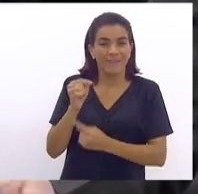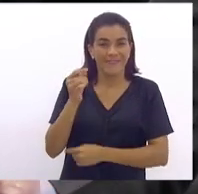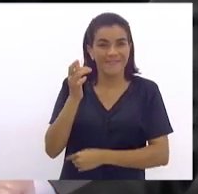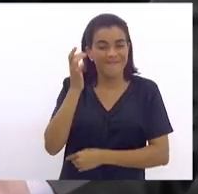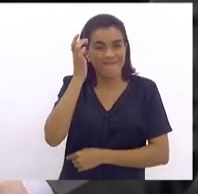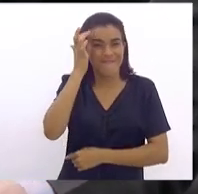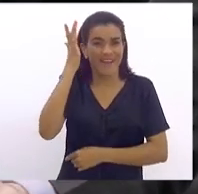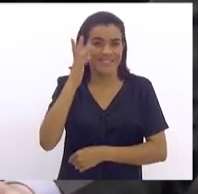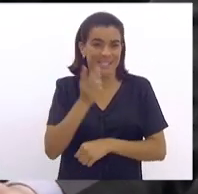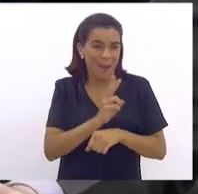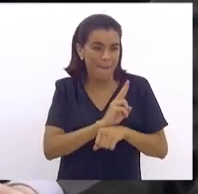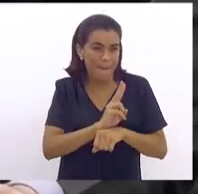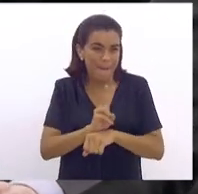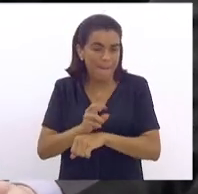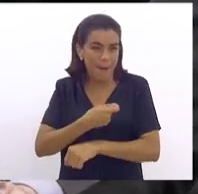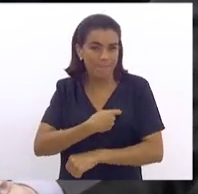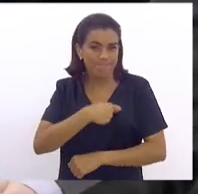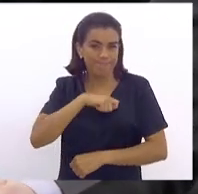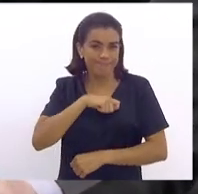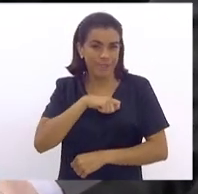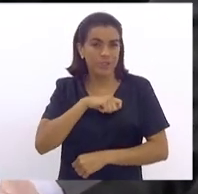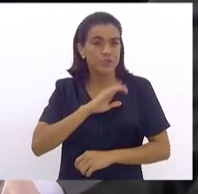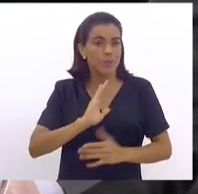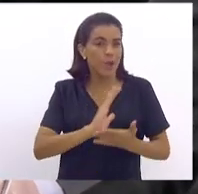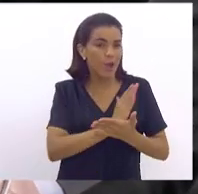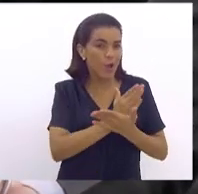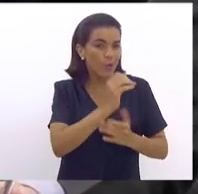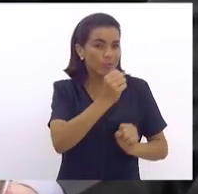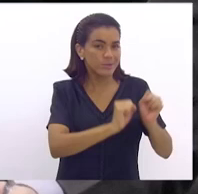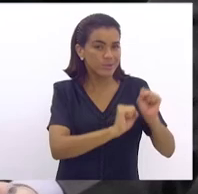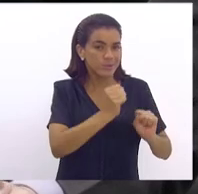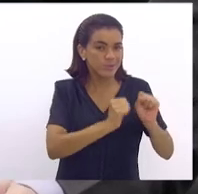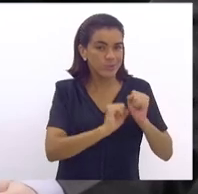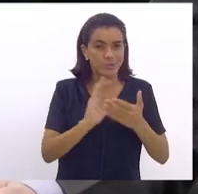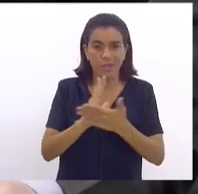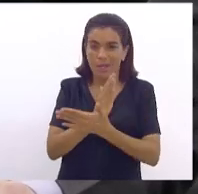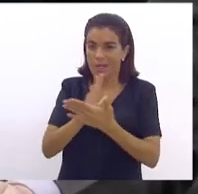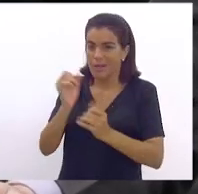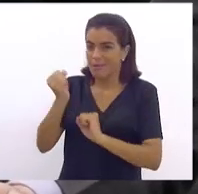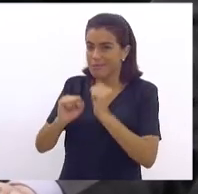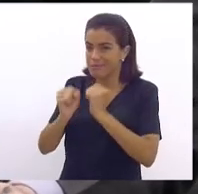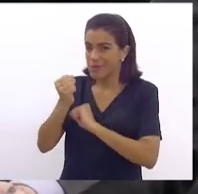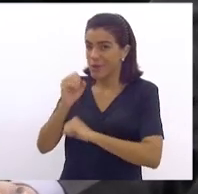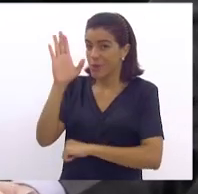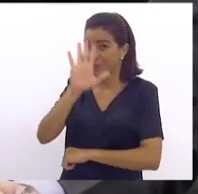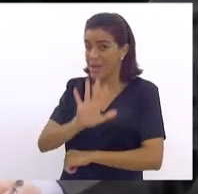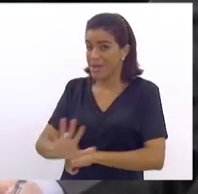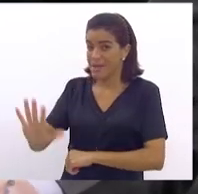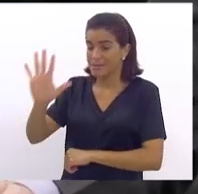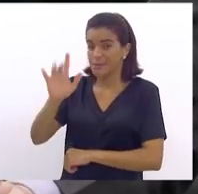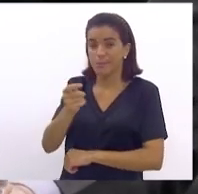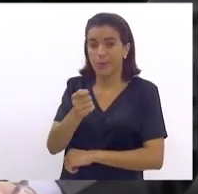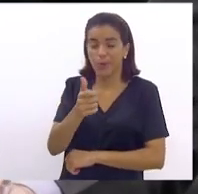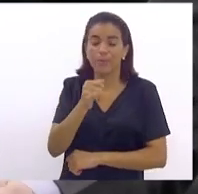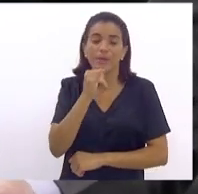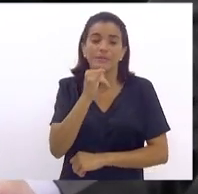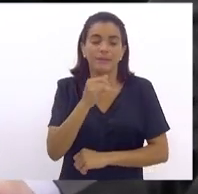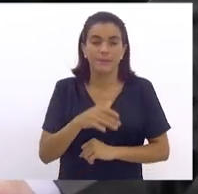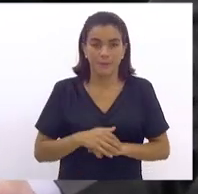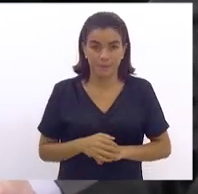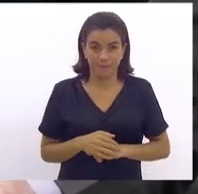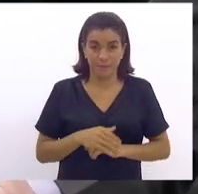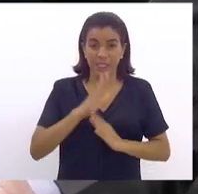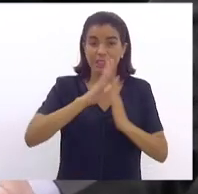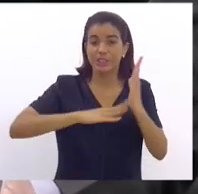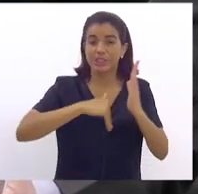fiscalização fazendária sobre determinadas indústrias que existem em nosso país em pouca quantidade. Por exemplo,